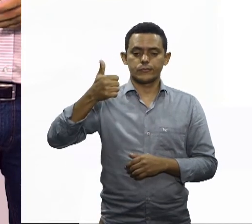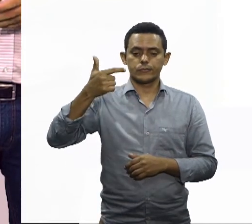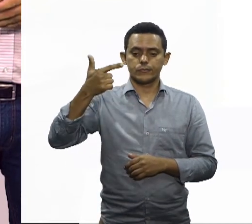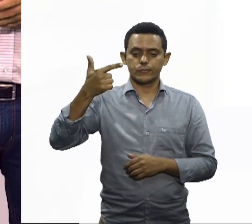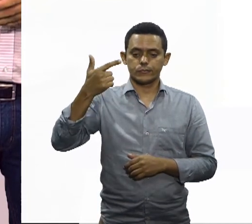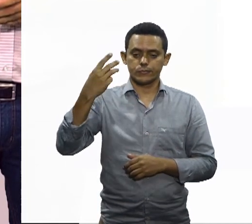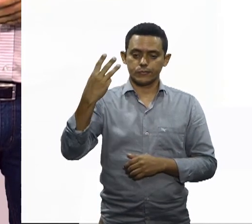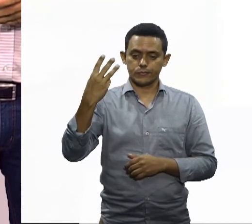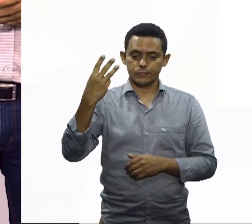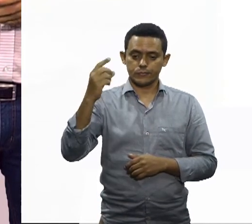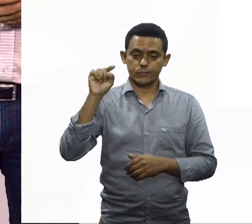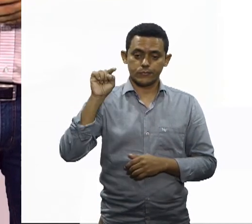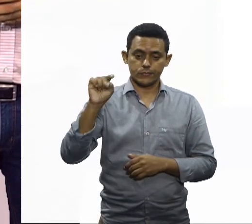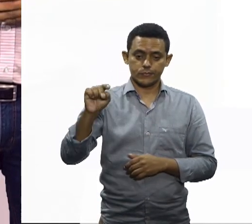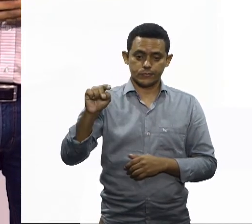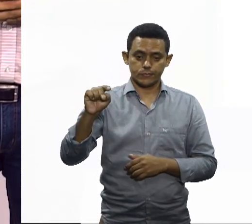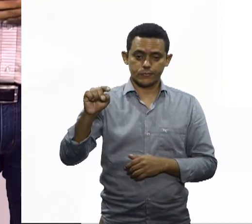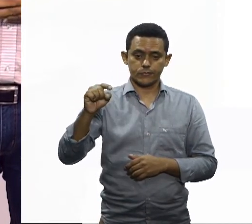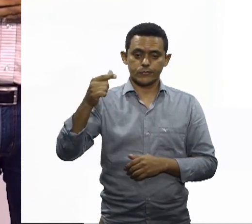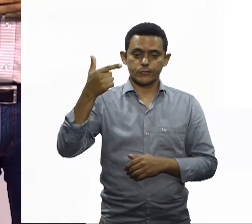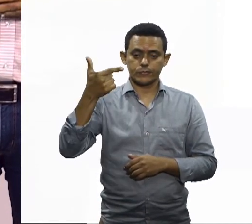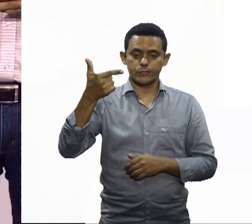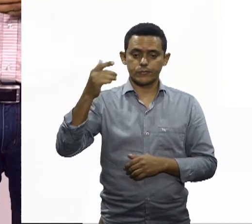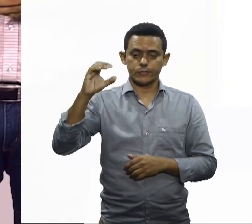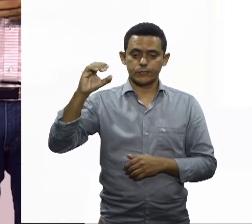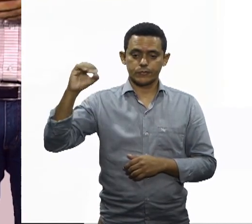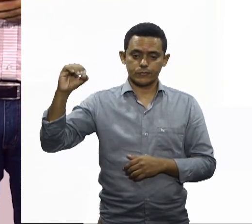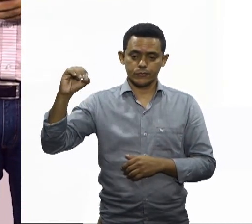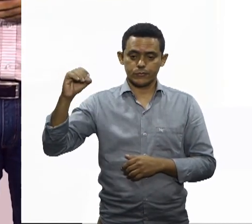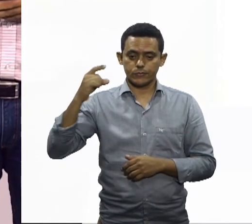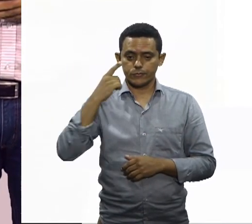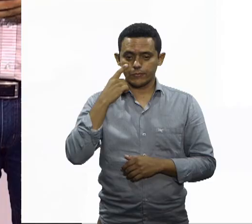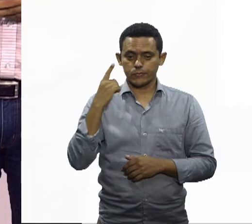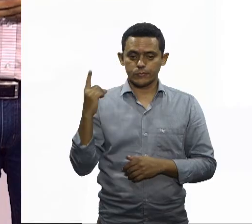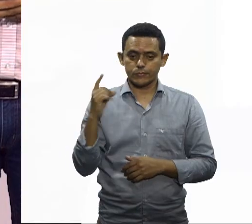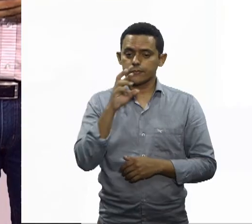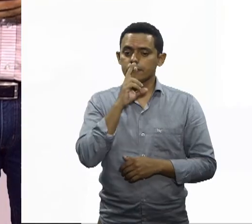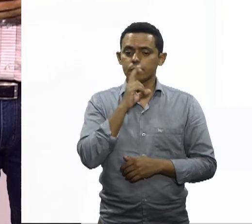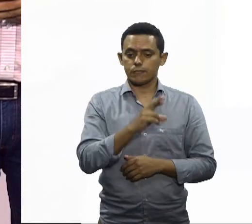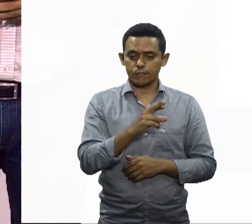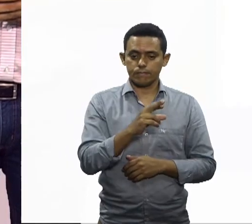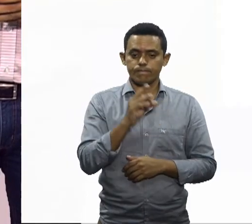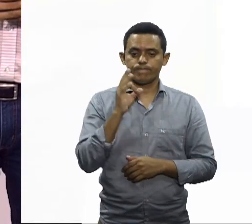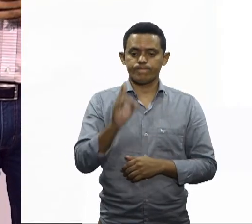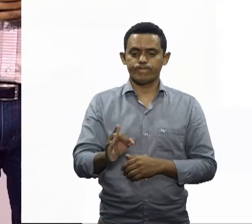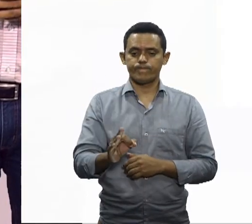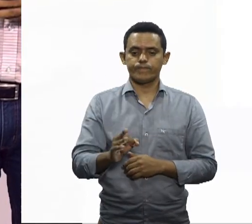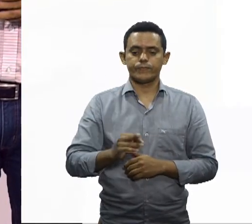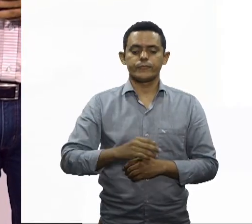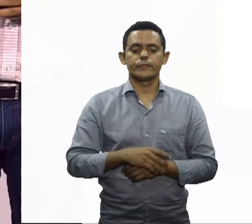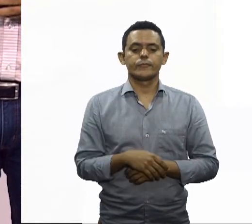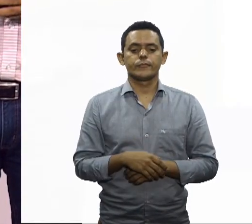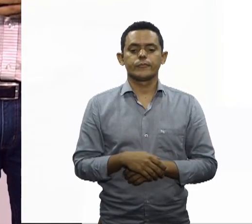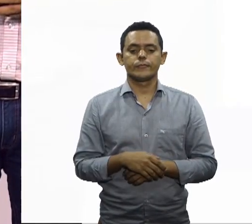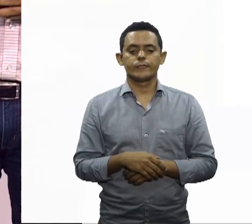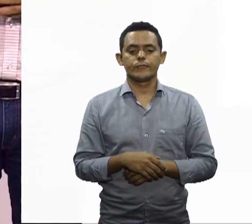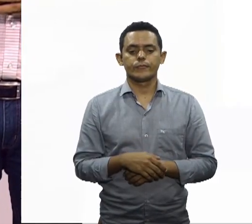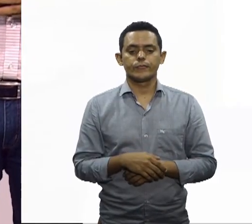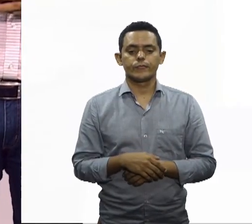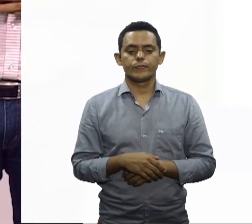123.200 centímetros. Essa é a resposta final dessa questão. Então, nós temos ali, ó,